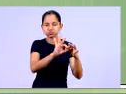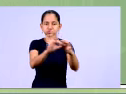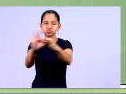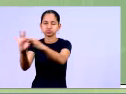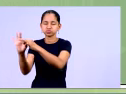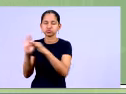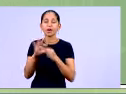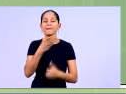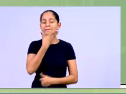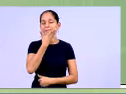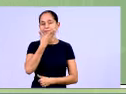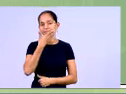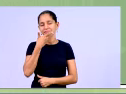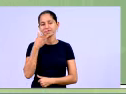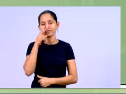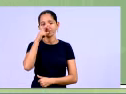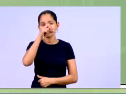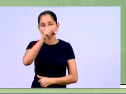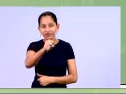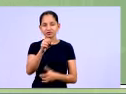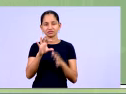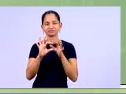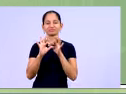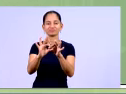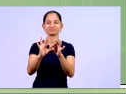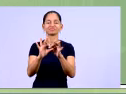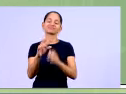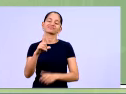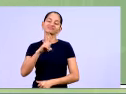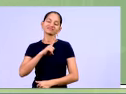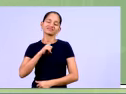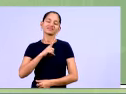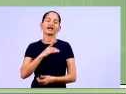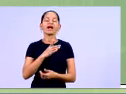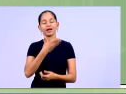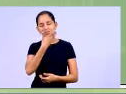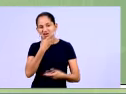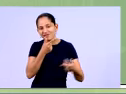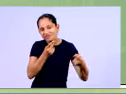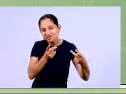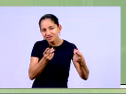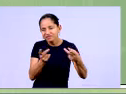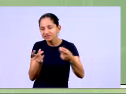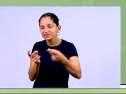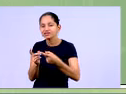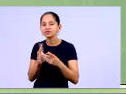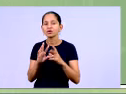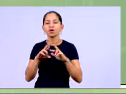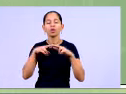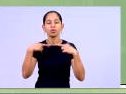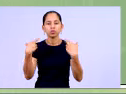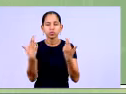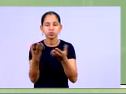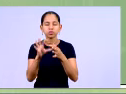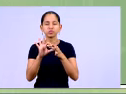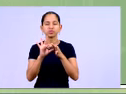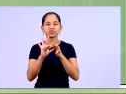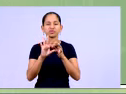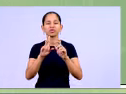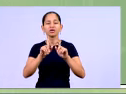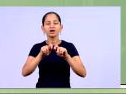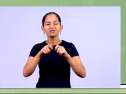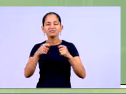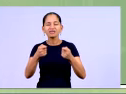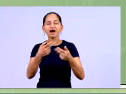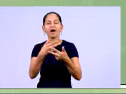que possam conseguir uma maior parcela do mercado em virtude da reunião de esforços, conseguirão